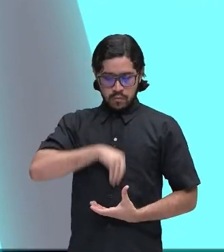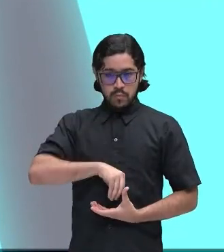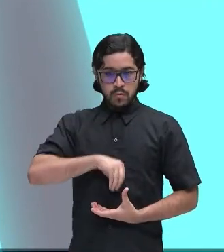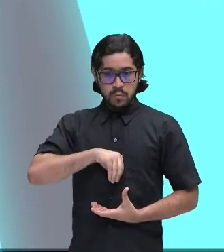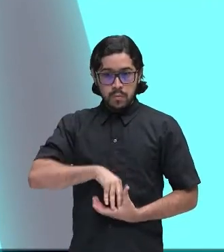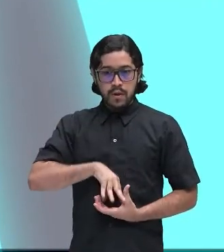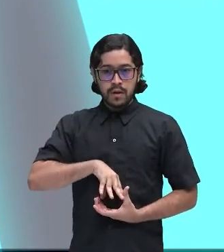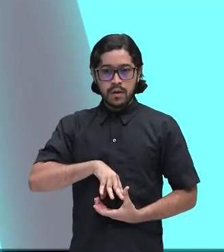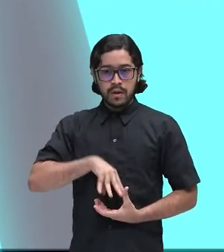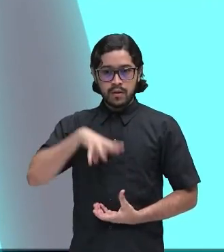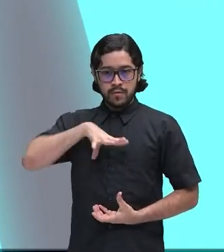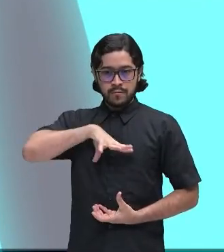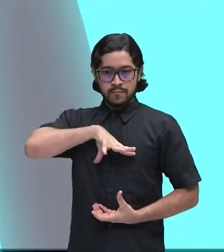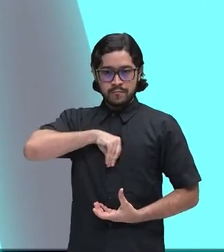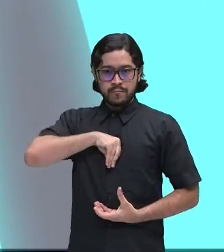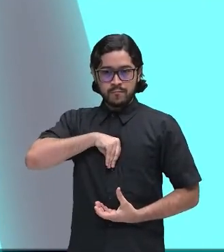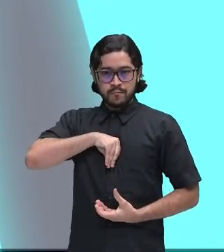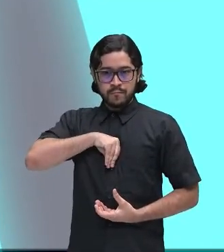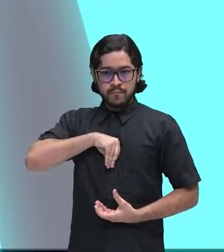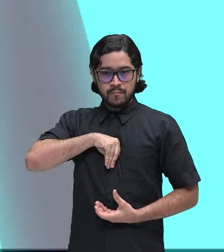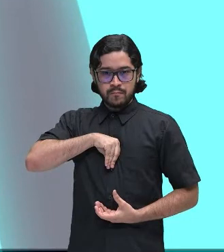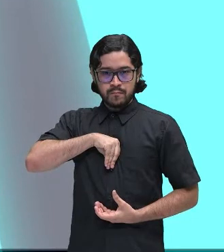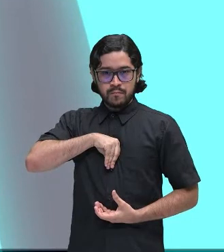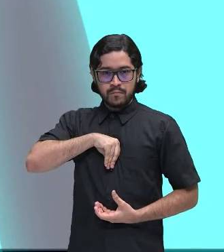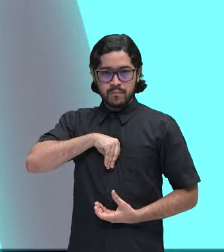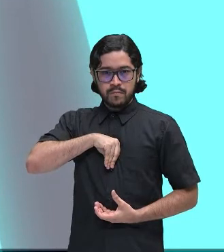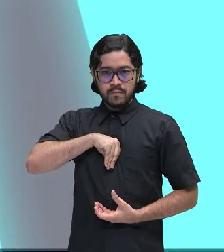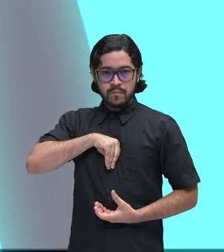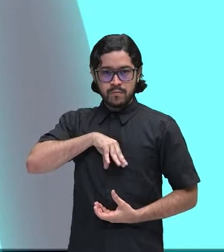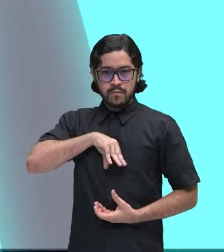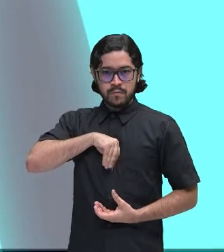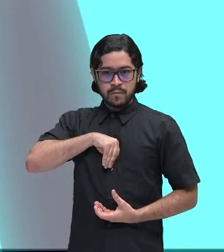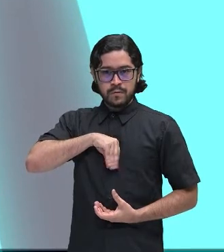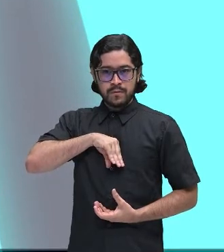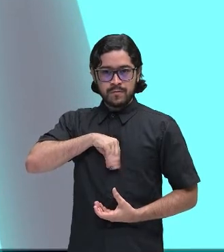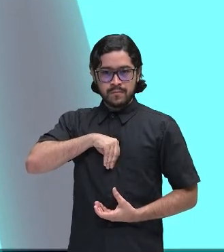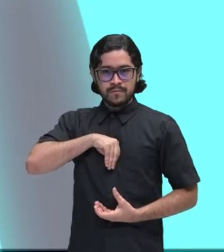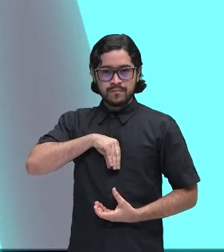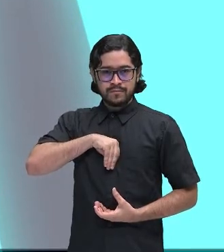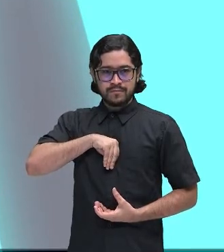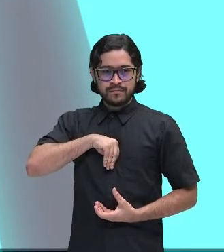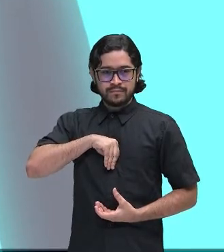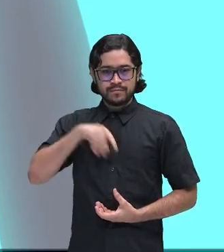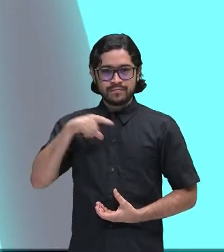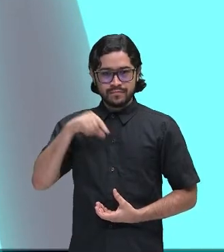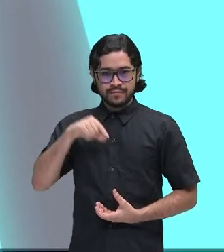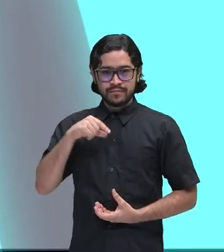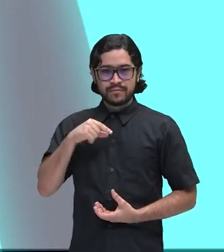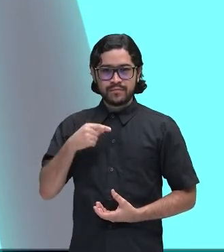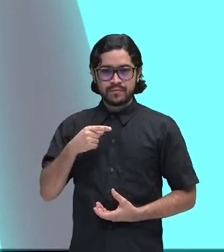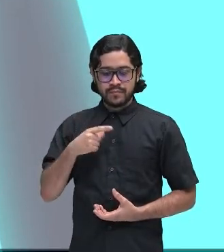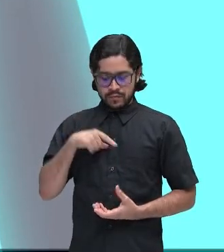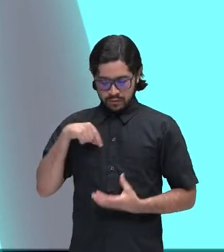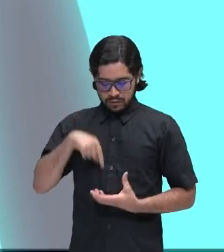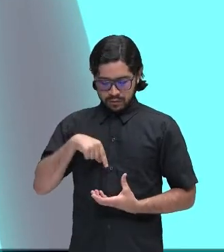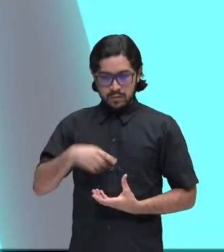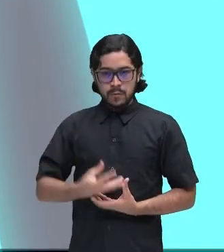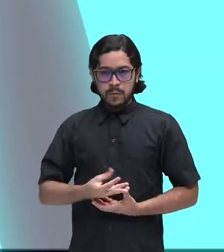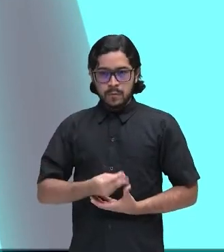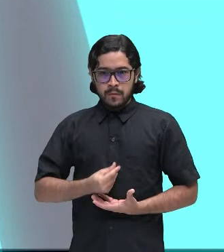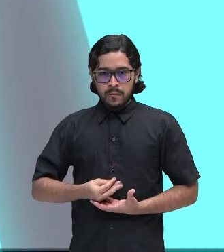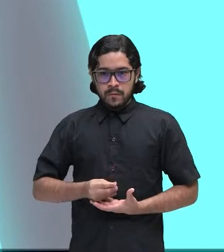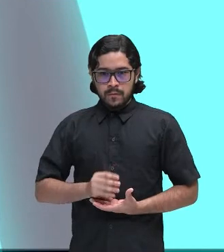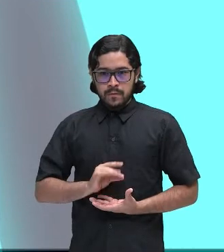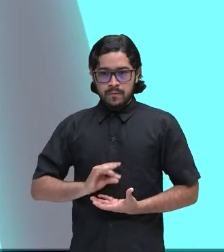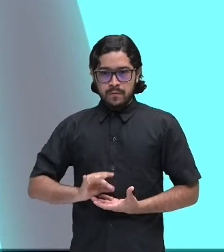porta, tem aí o movimento peristáltico estomacal, né, com a lavagem do bolo alimentar pelo suco gástrico, para que ele